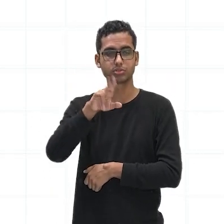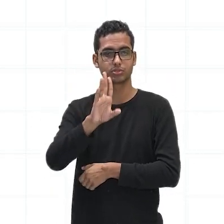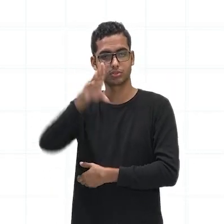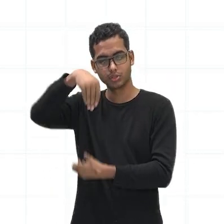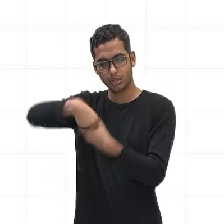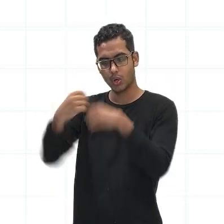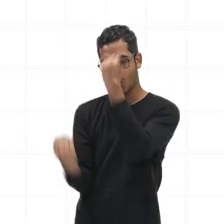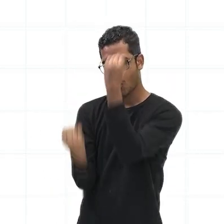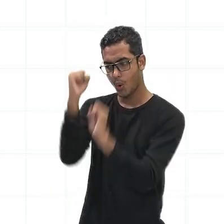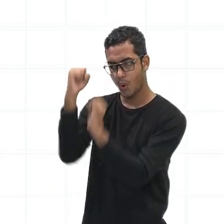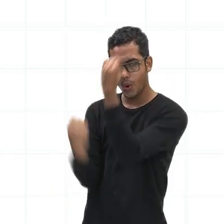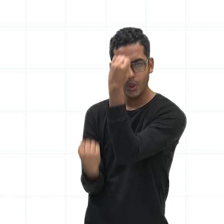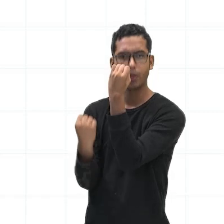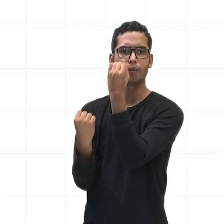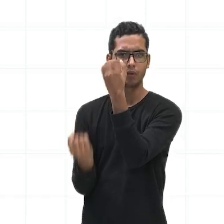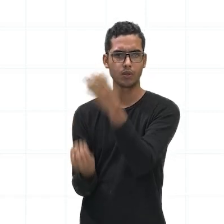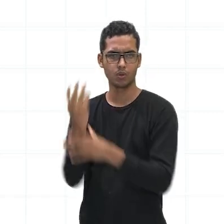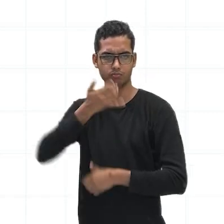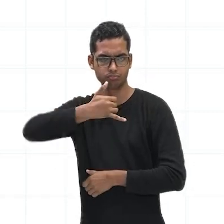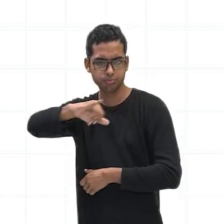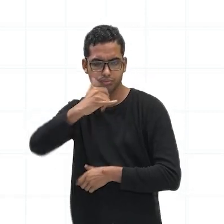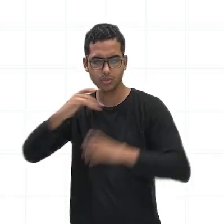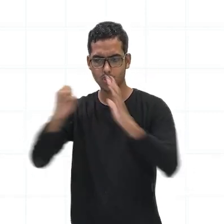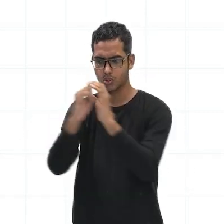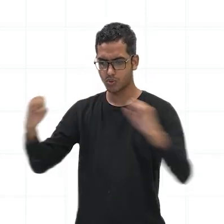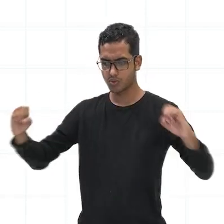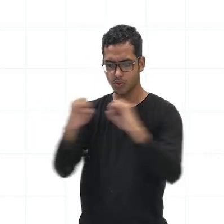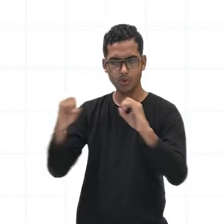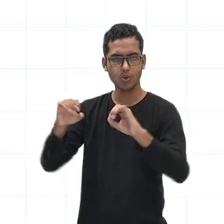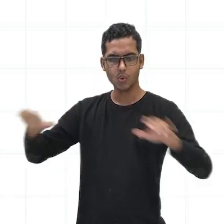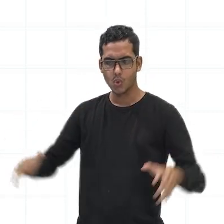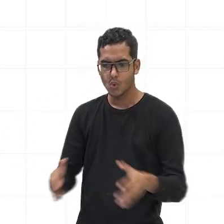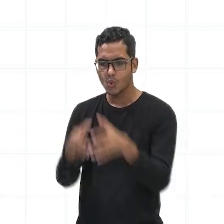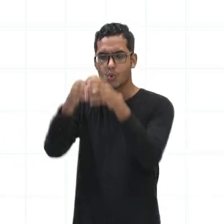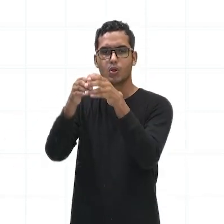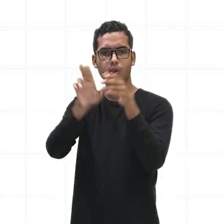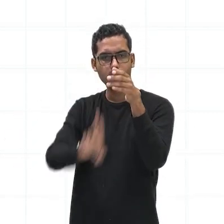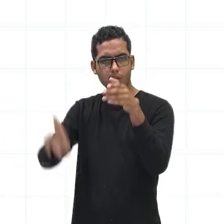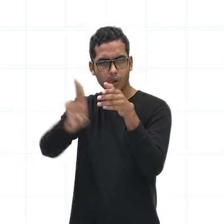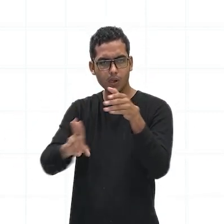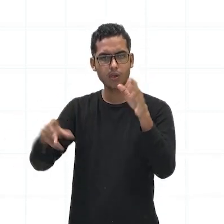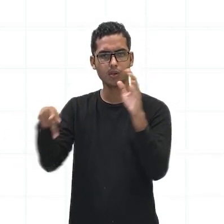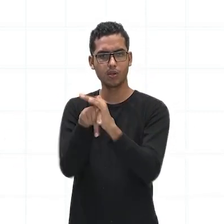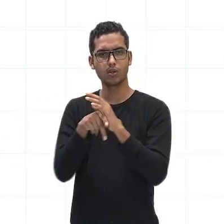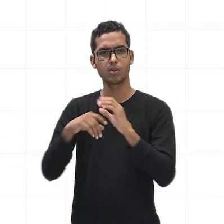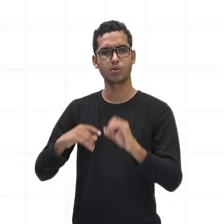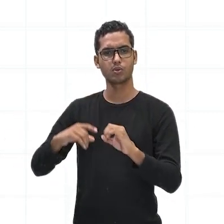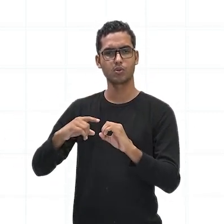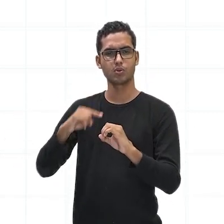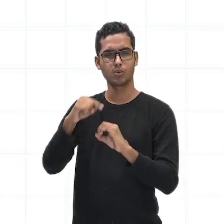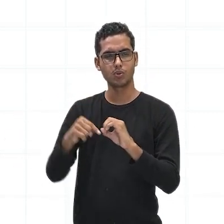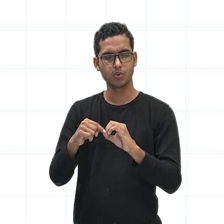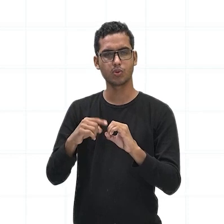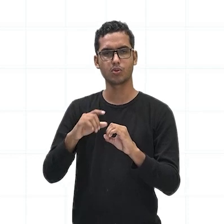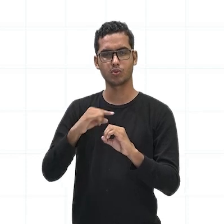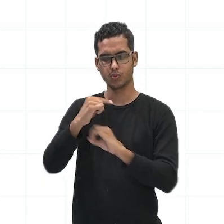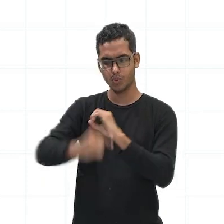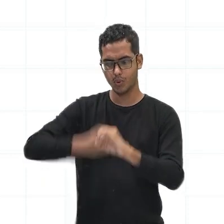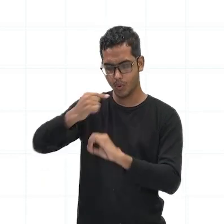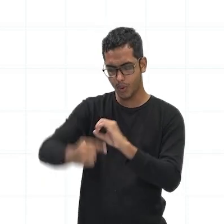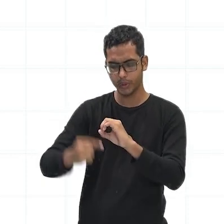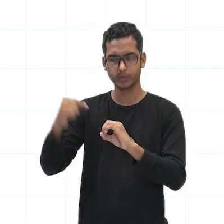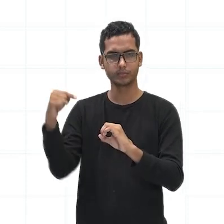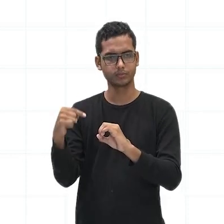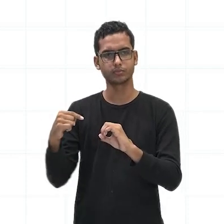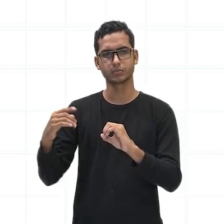nas usinas de energia atômica, vai ser utilizada ali a fissão do núcleo de um átomo, né, de algum